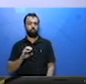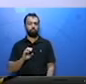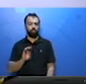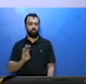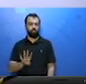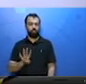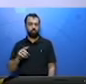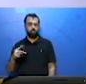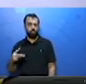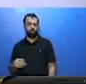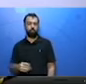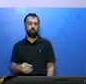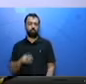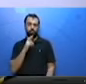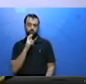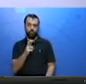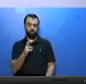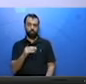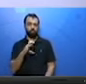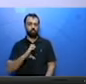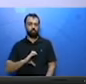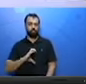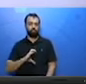Alternativa C.